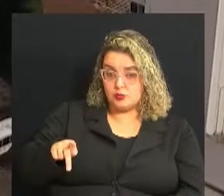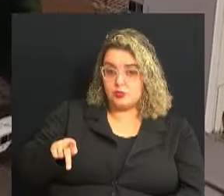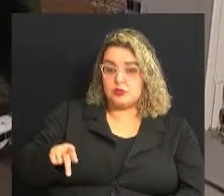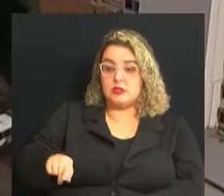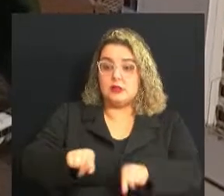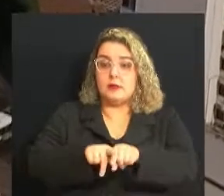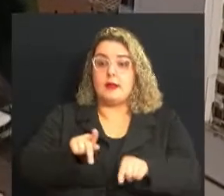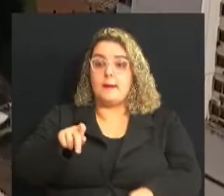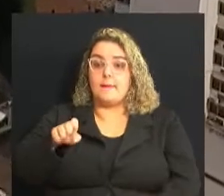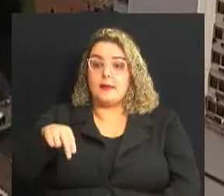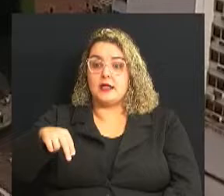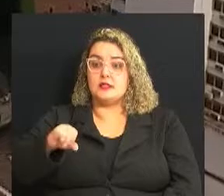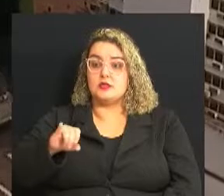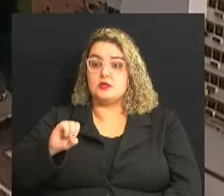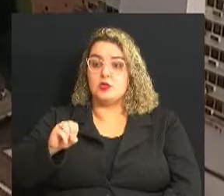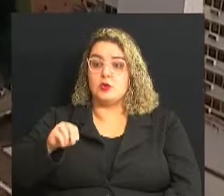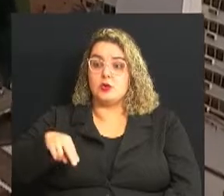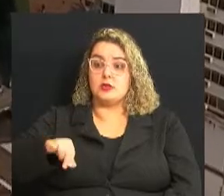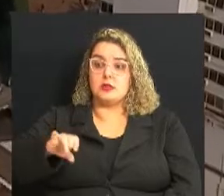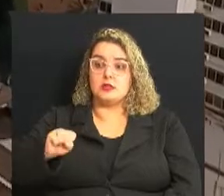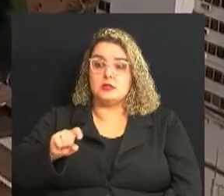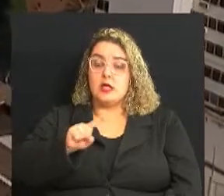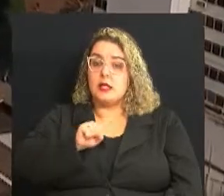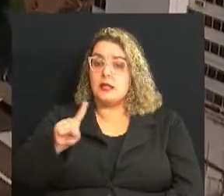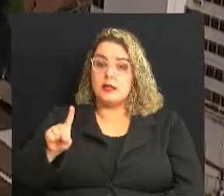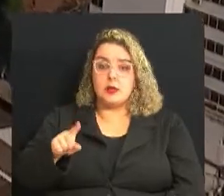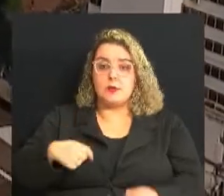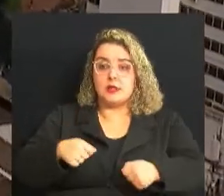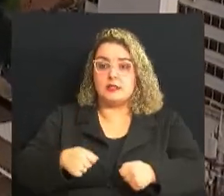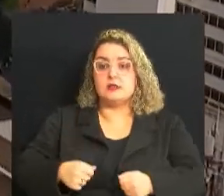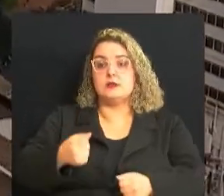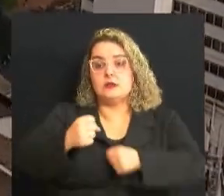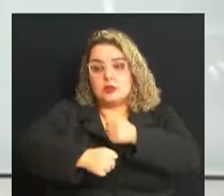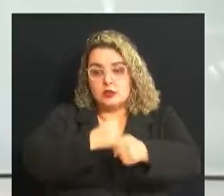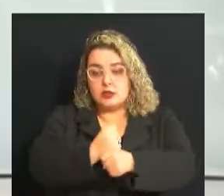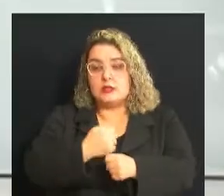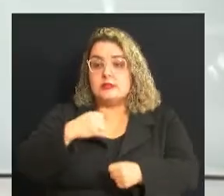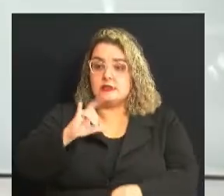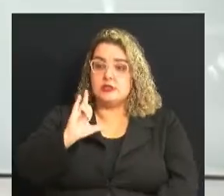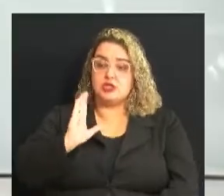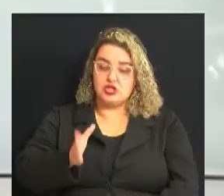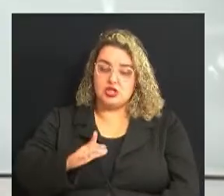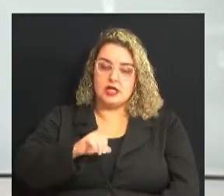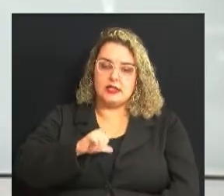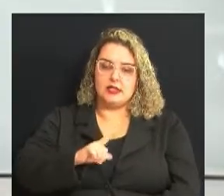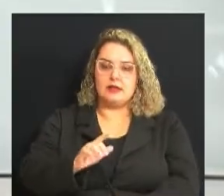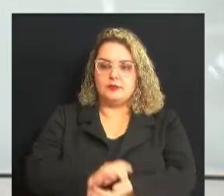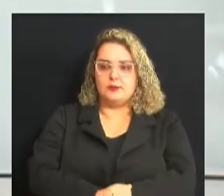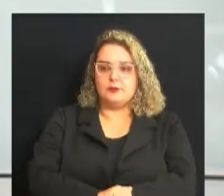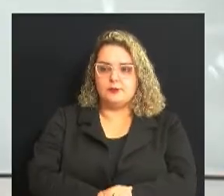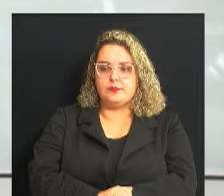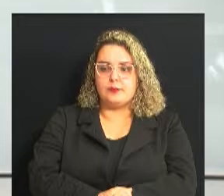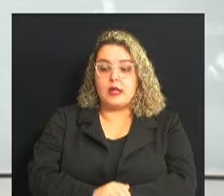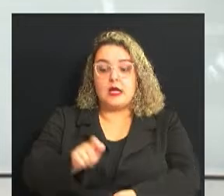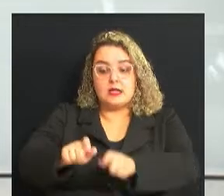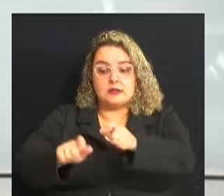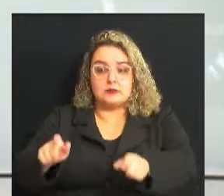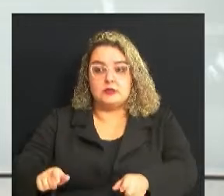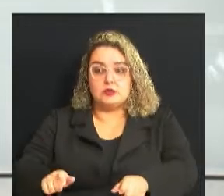o benefício não precisam fazer a renovação anual da solicitação. Exceto os beneficiários do